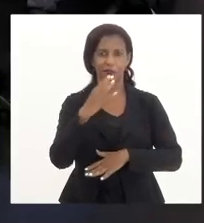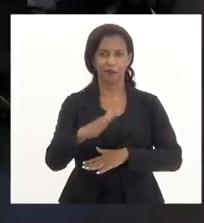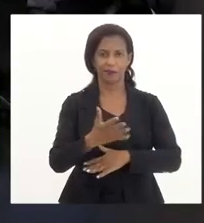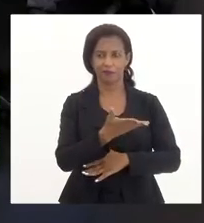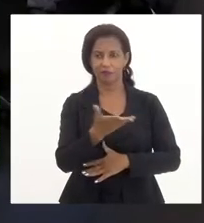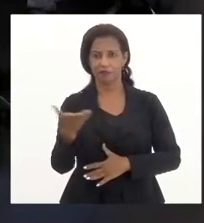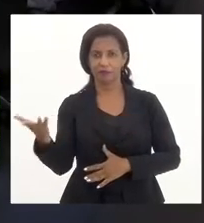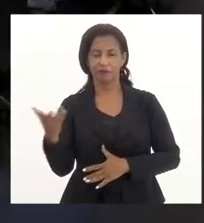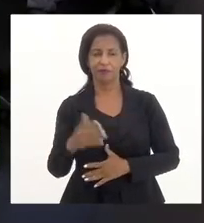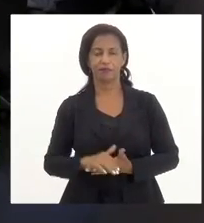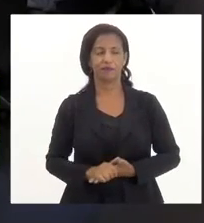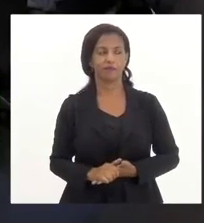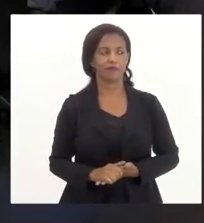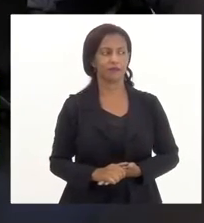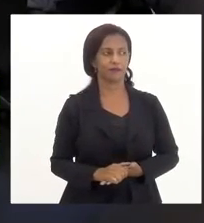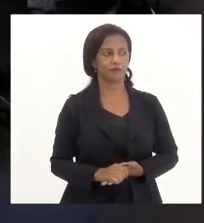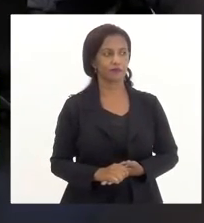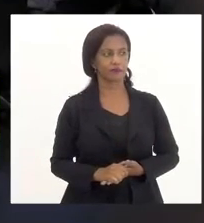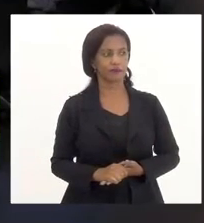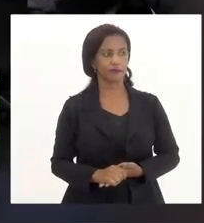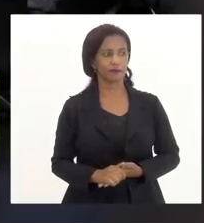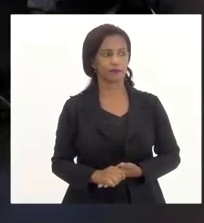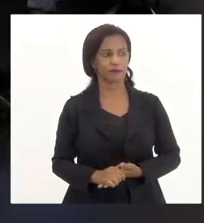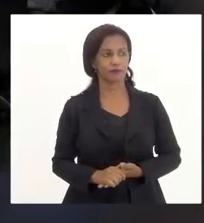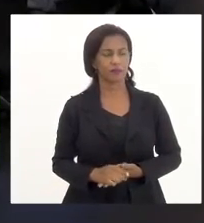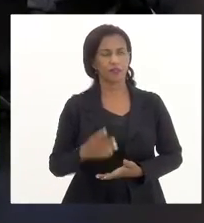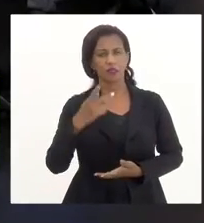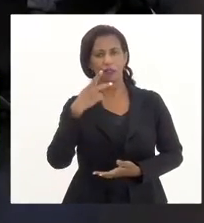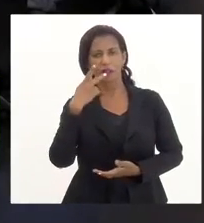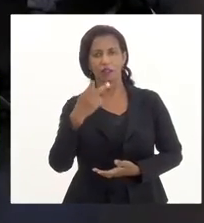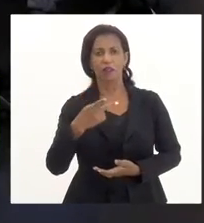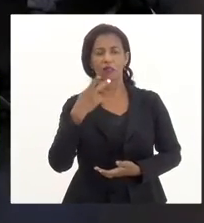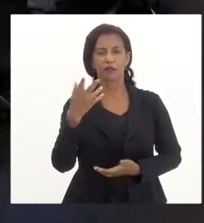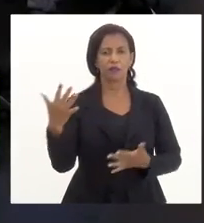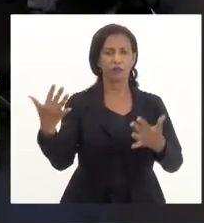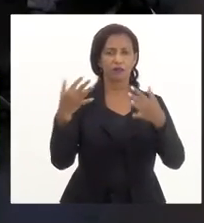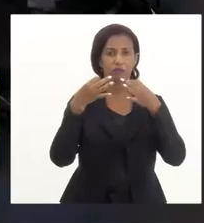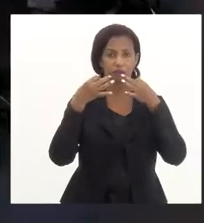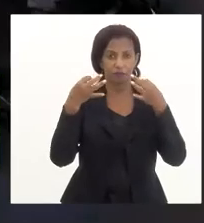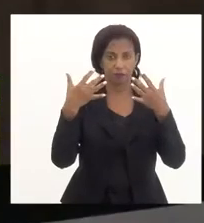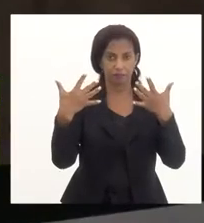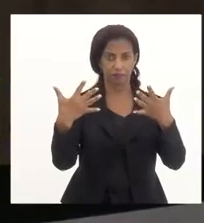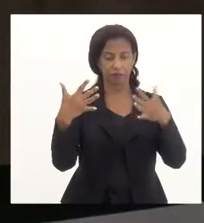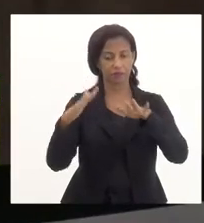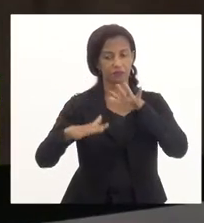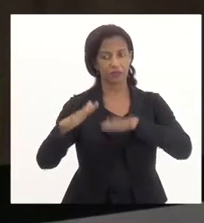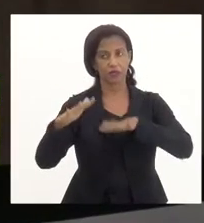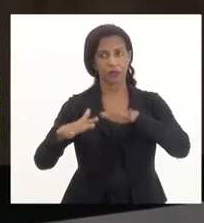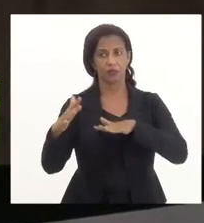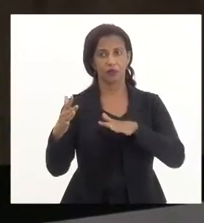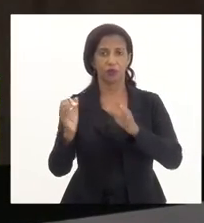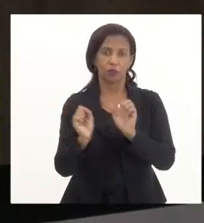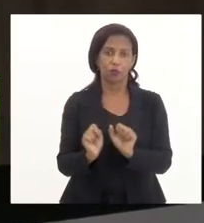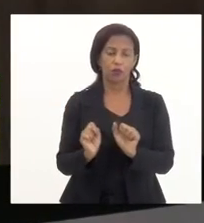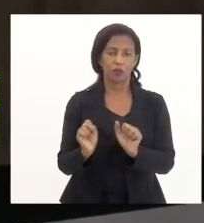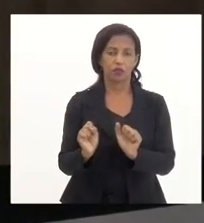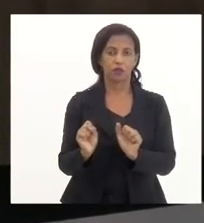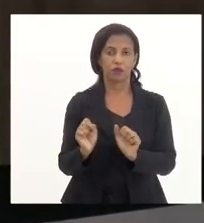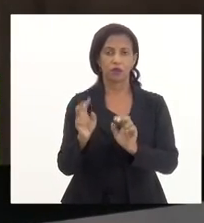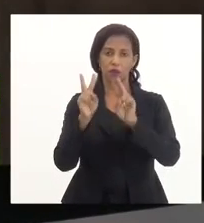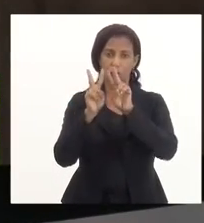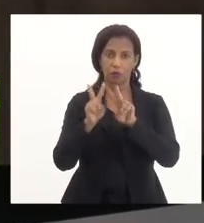boa tarde eu quero fazer uma fala aqui chama atenção Talvez possa ser